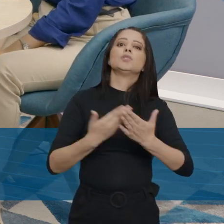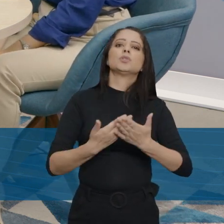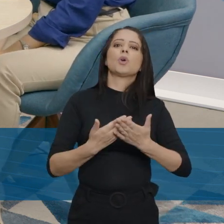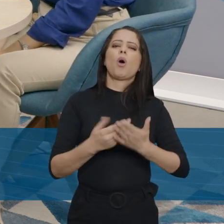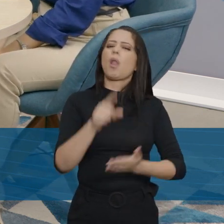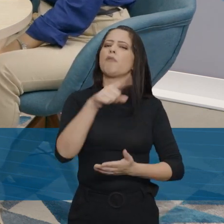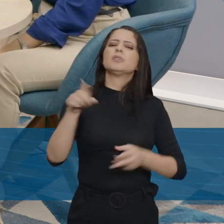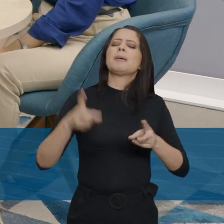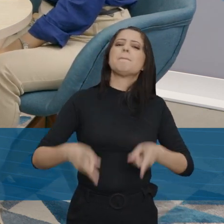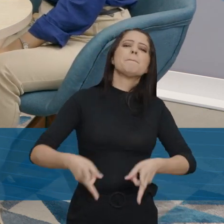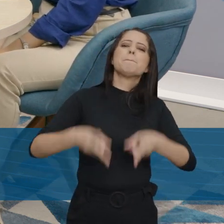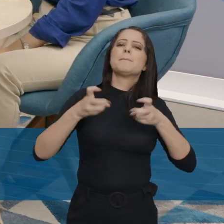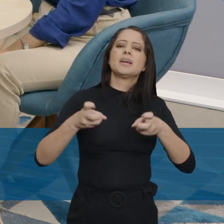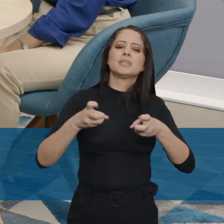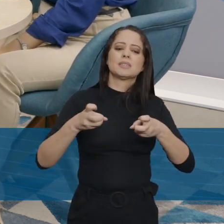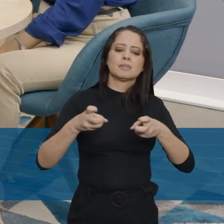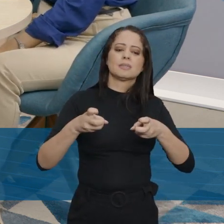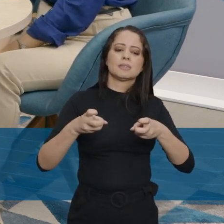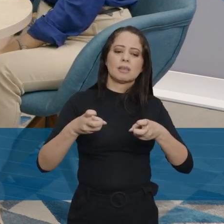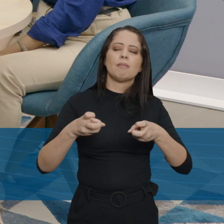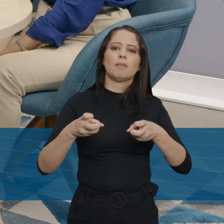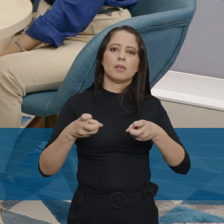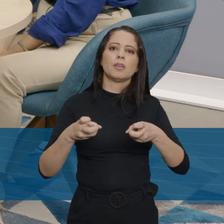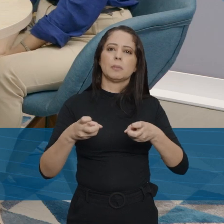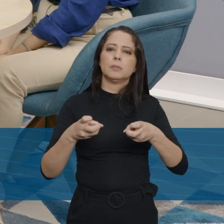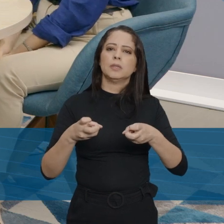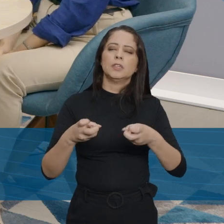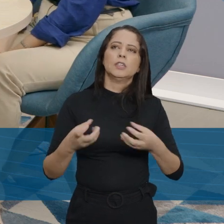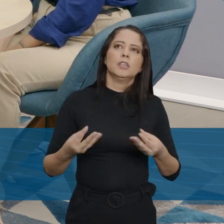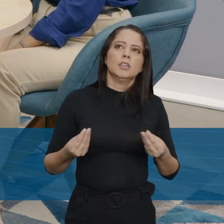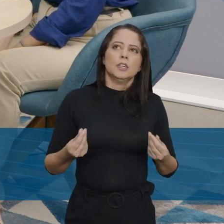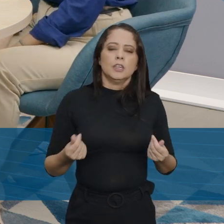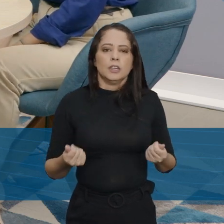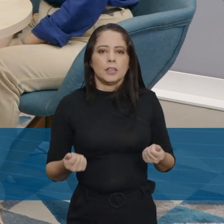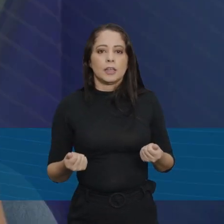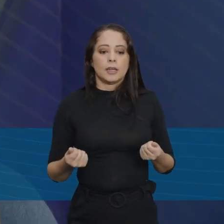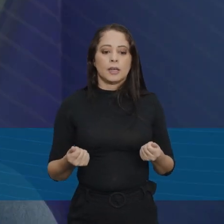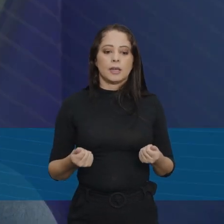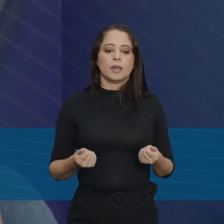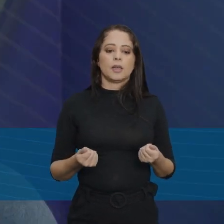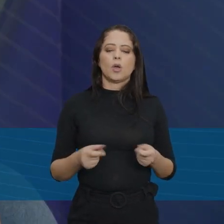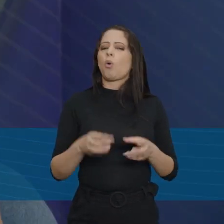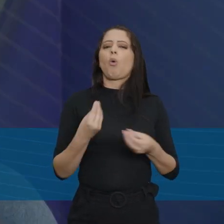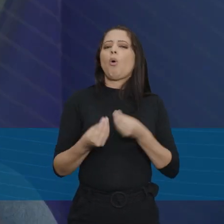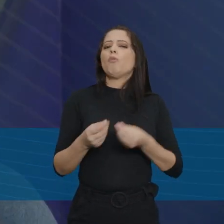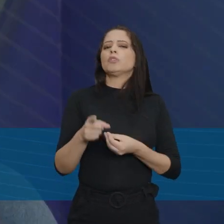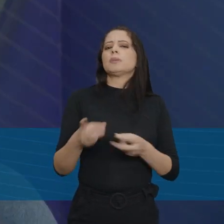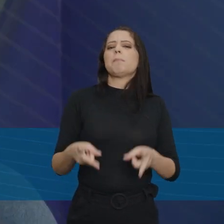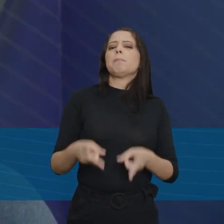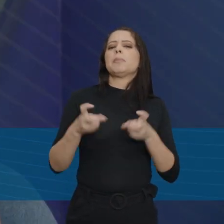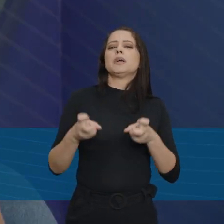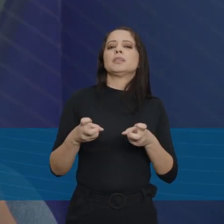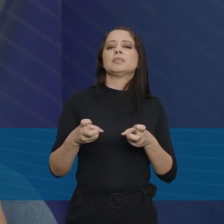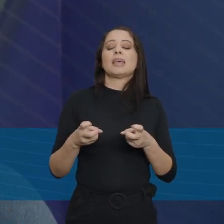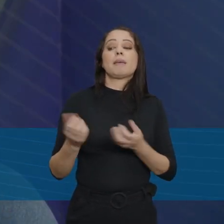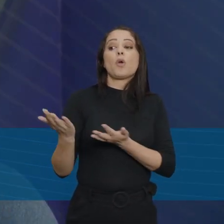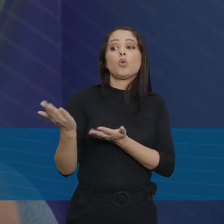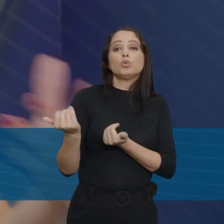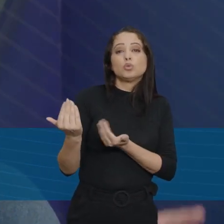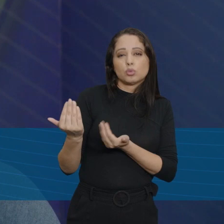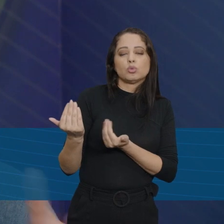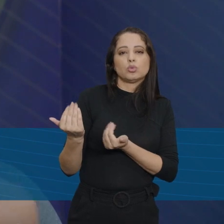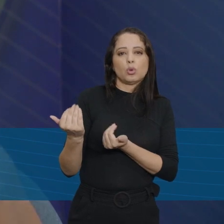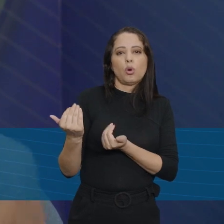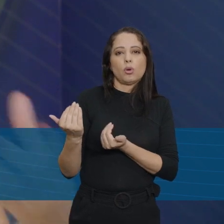né, Letícia? Como que você percebe, dado a realidade de tensão que a gente vive, agora um pouco mais, como que você percebe também